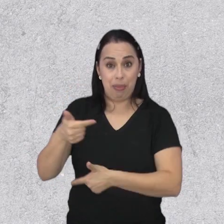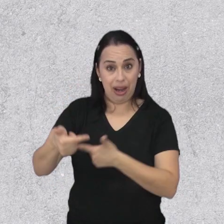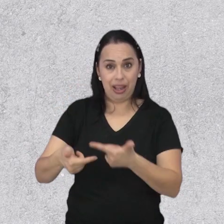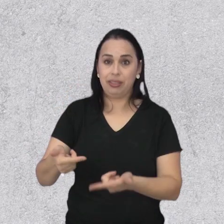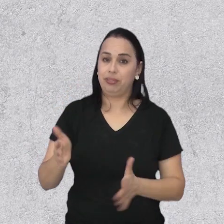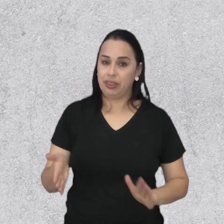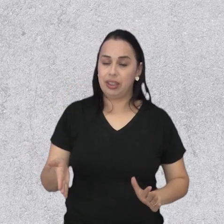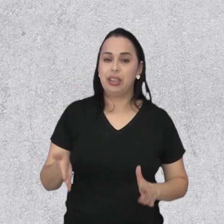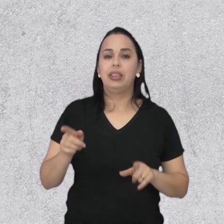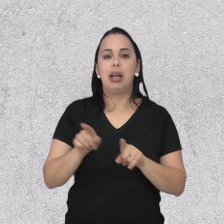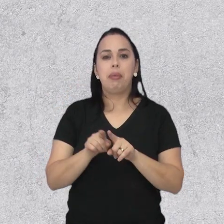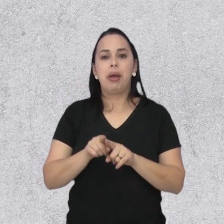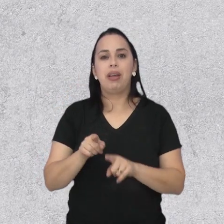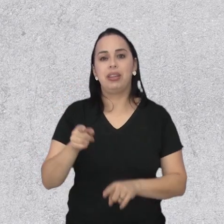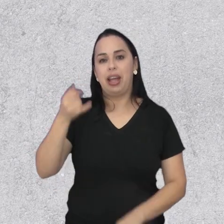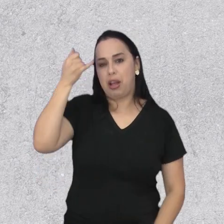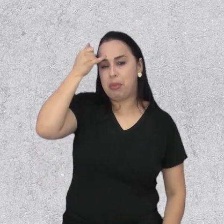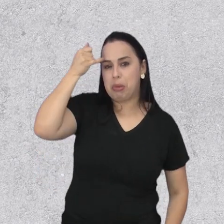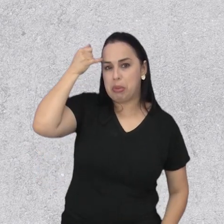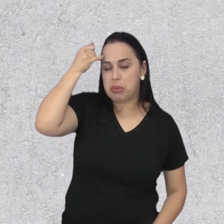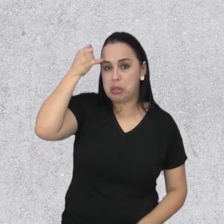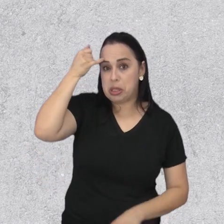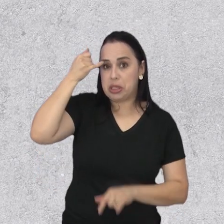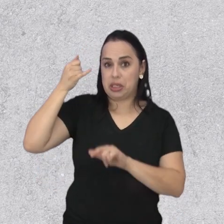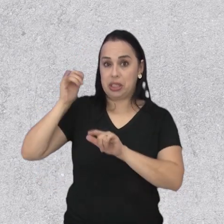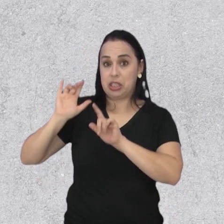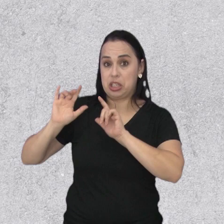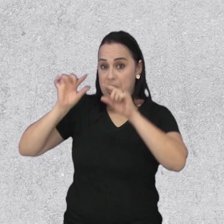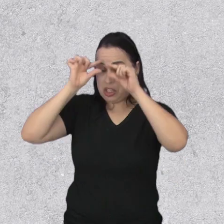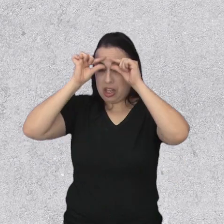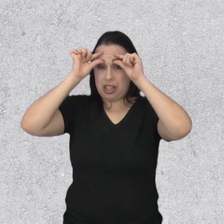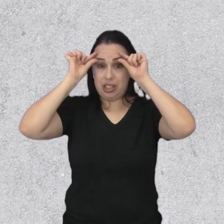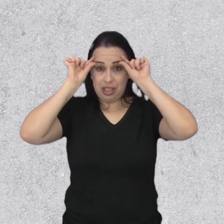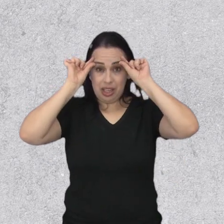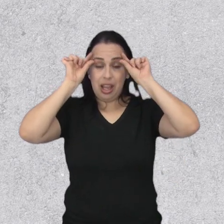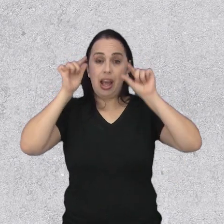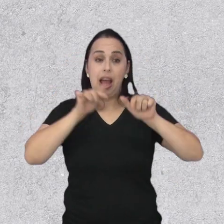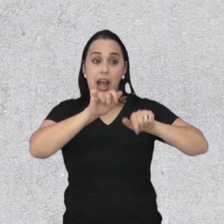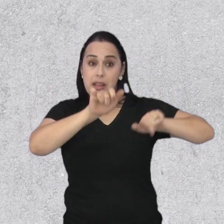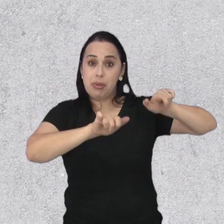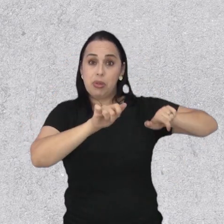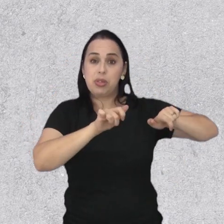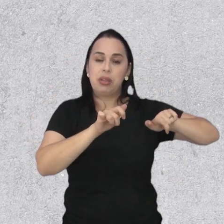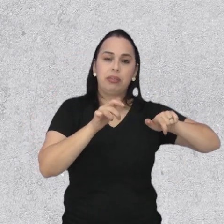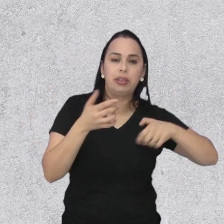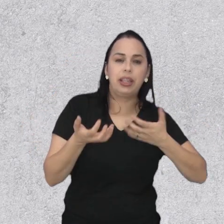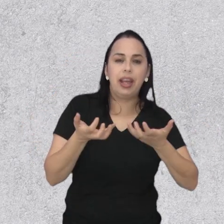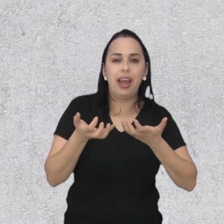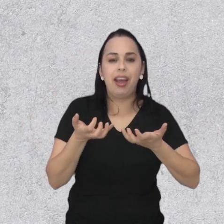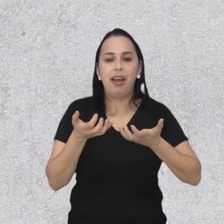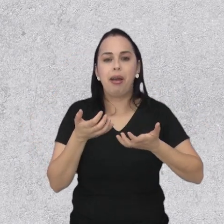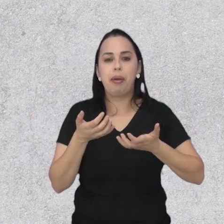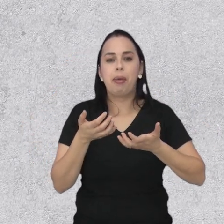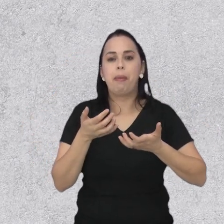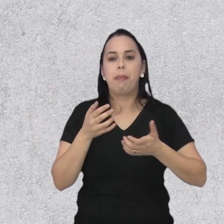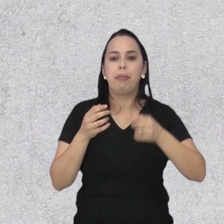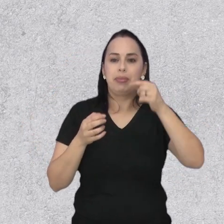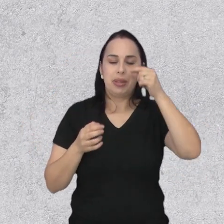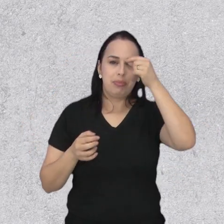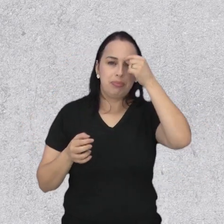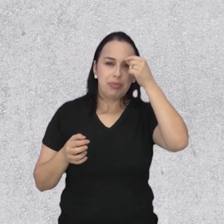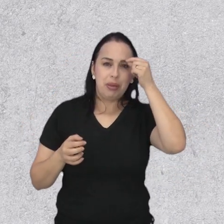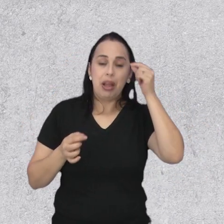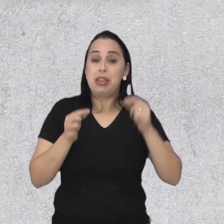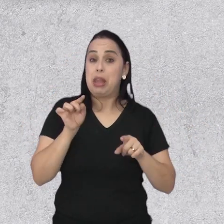para quem quer trabalhar com isso, já que além da tradicional micropigmentação de sobrancelha, várias pessoas têm procurado cada vez